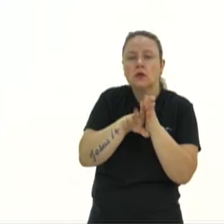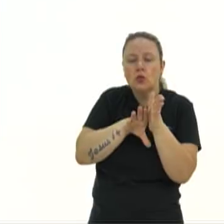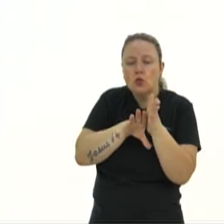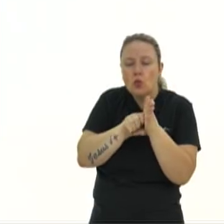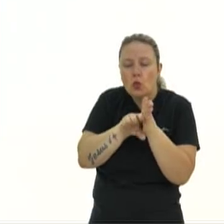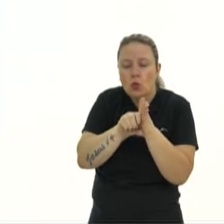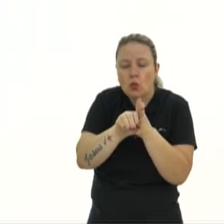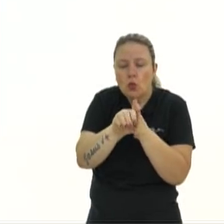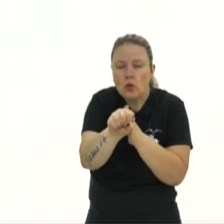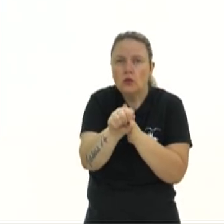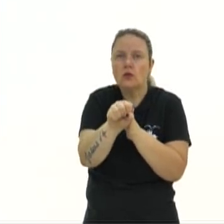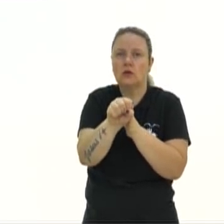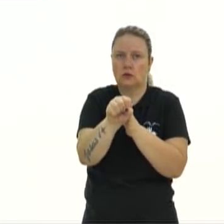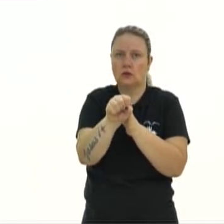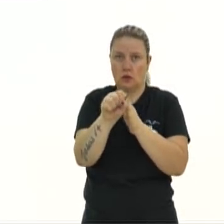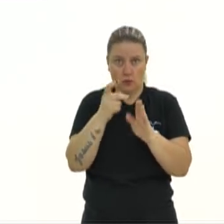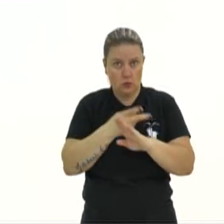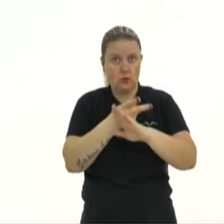Google ou Bing.